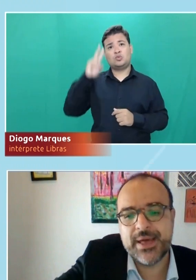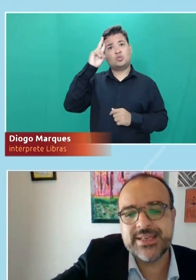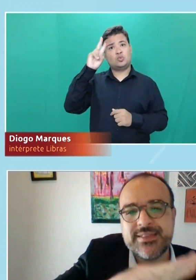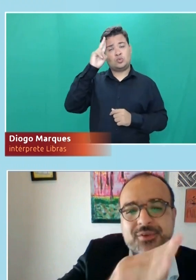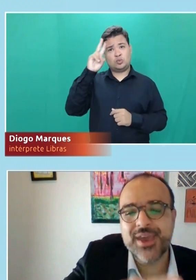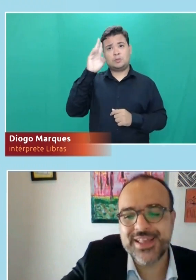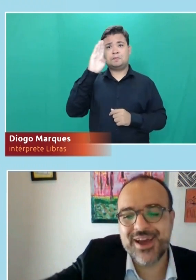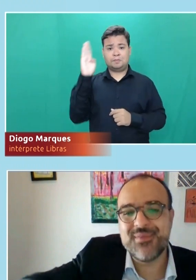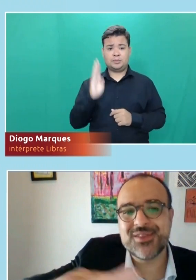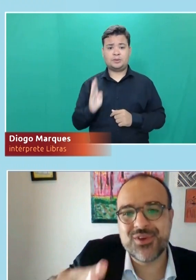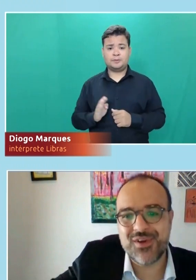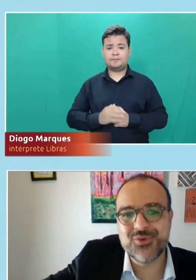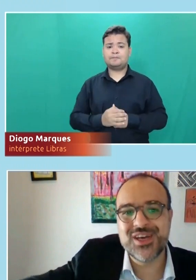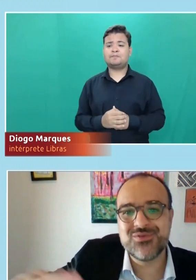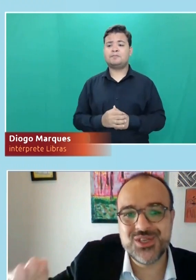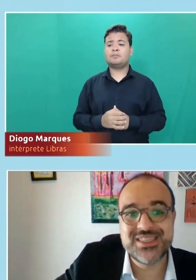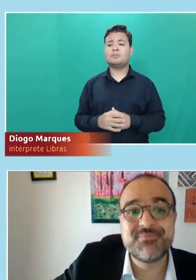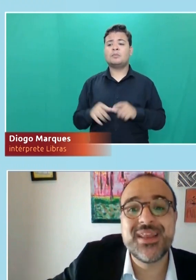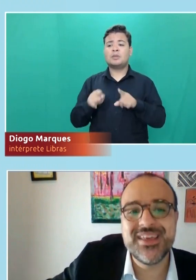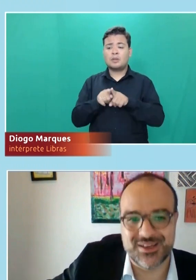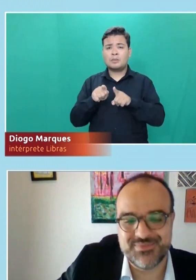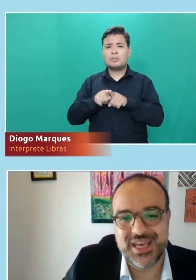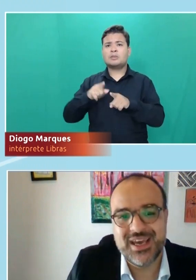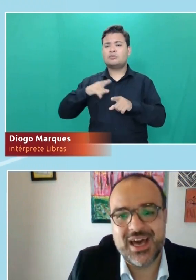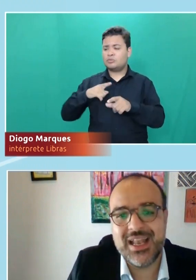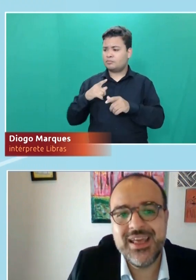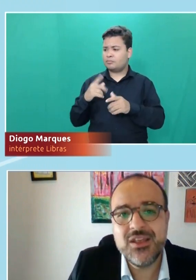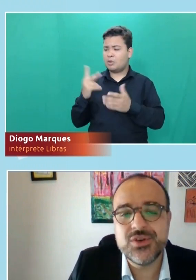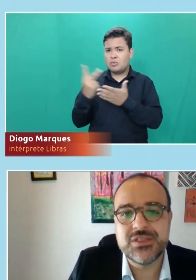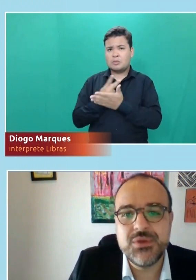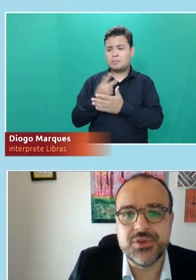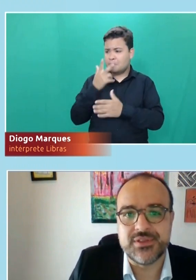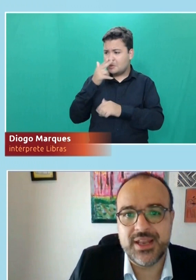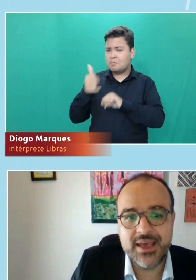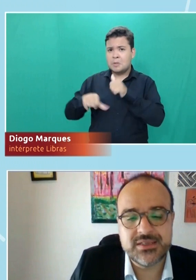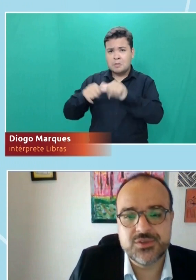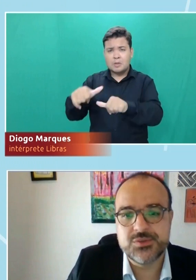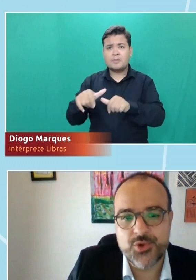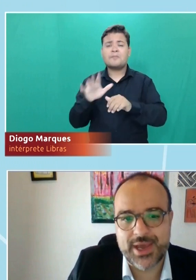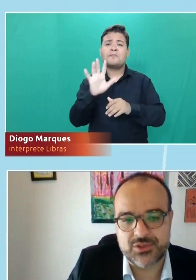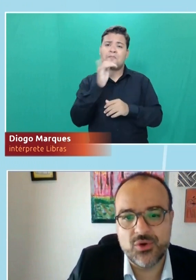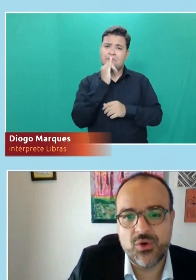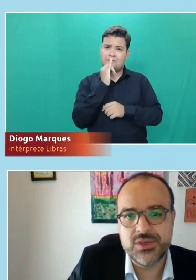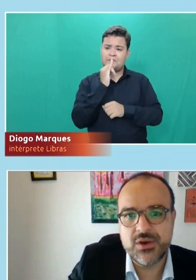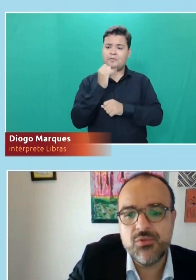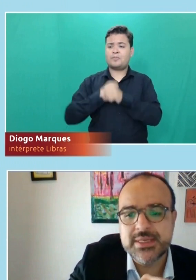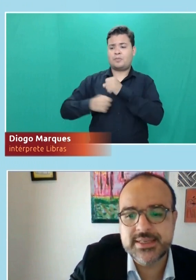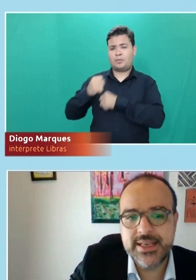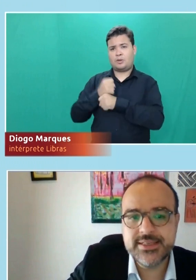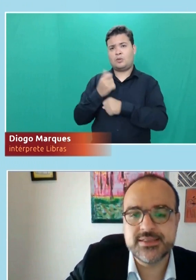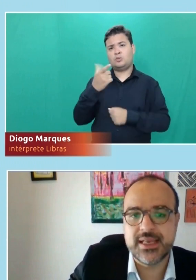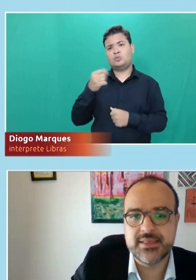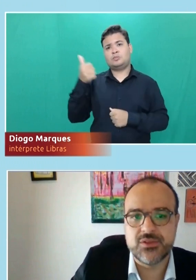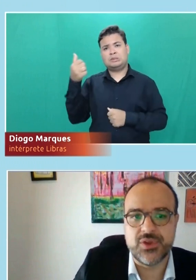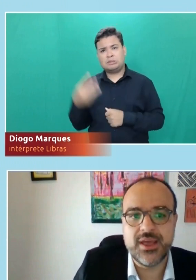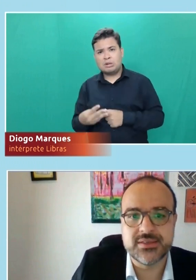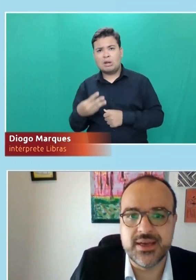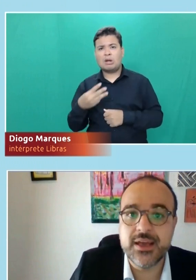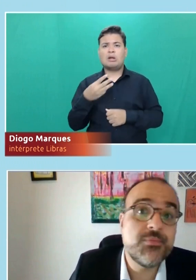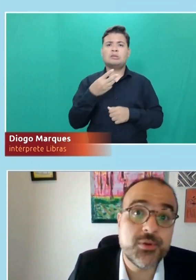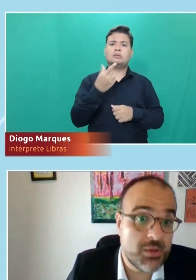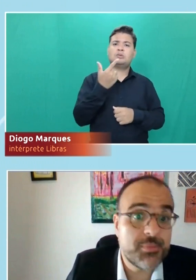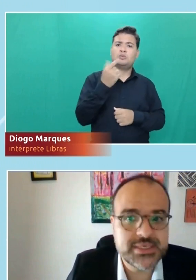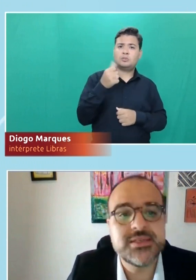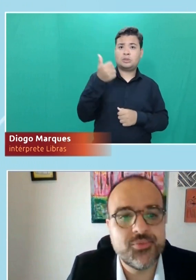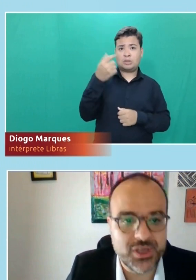que parece ter um encadeamento que vai mudando de disciplina. Ali em 2013, 2014, algumas crises dessa